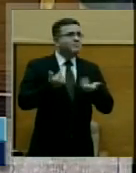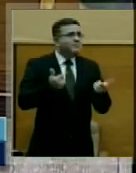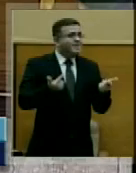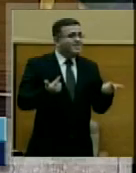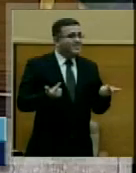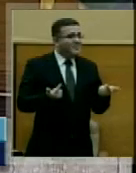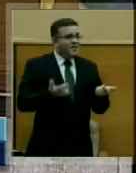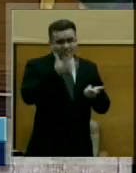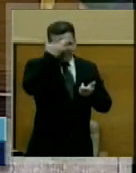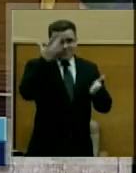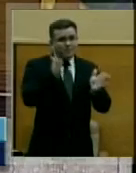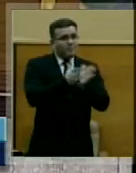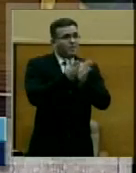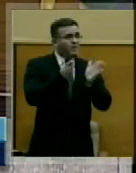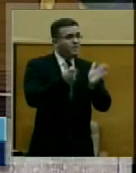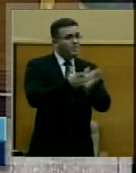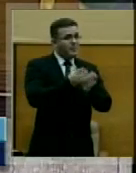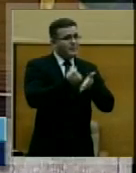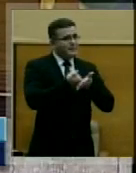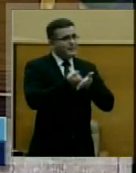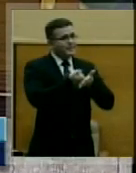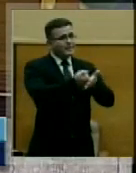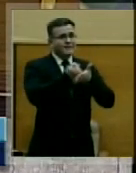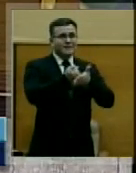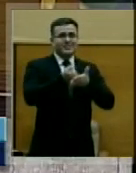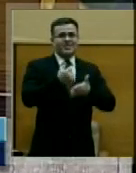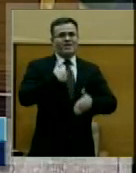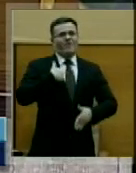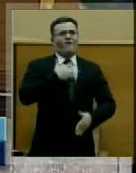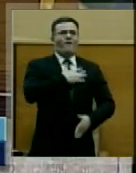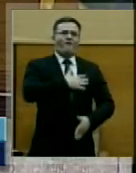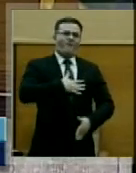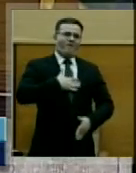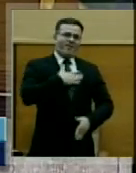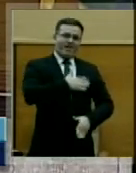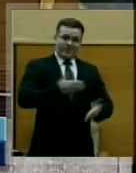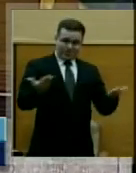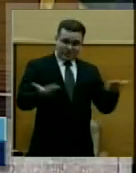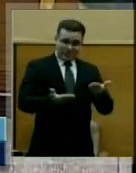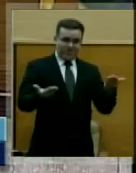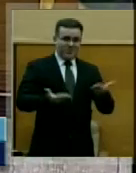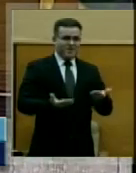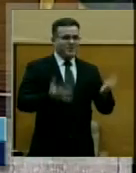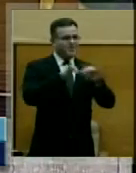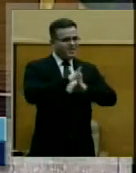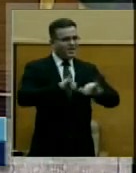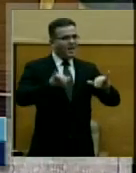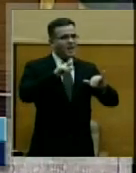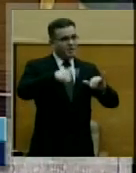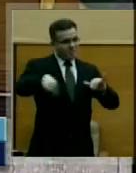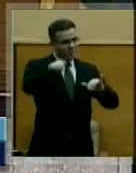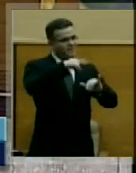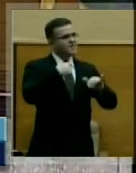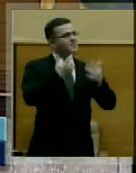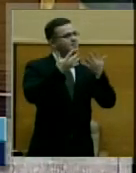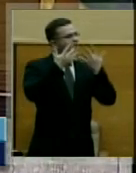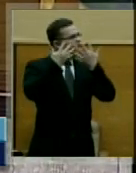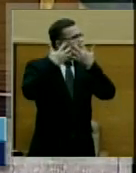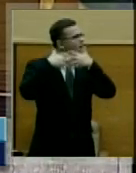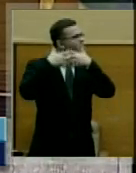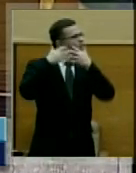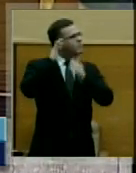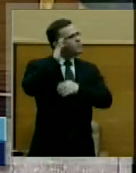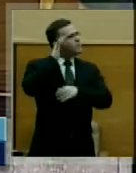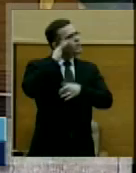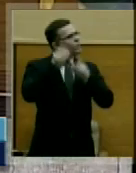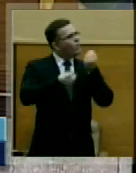Pessoas pobres. E a gente gostaria que esse momento aqui fosse também um momento de reflexão sobre isso. De pensar